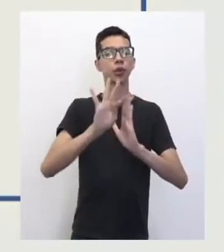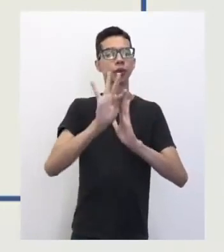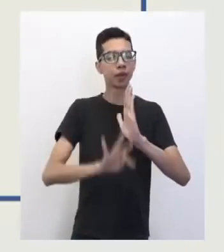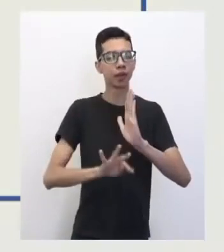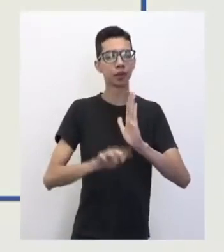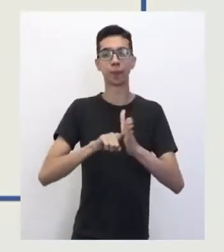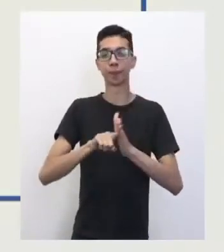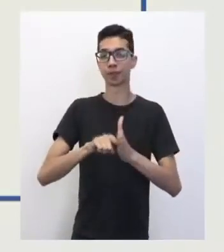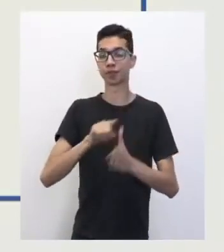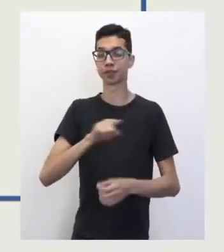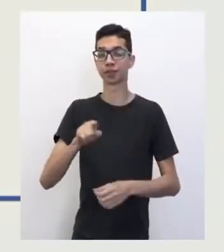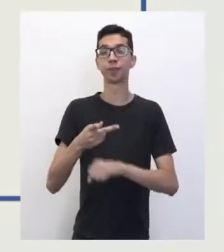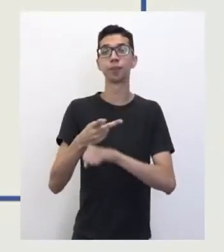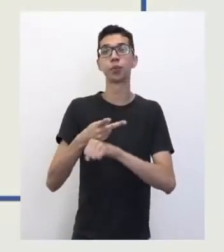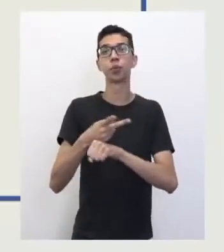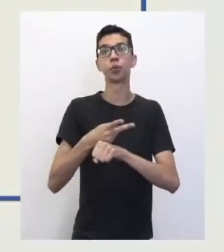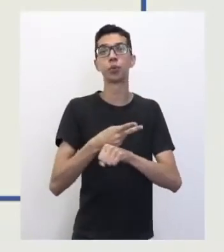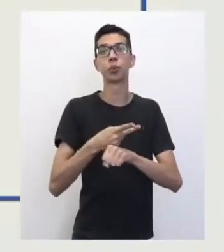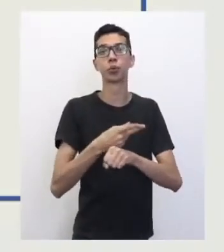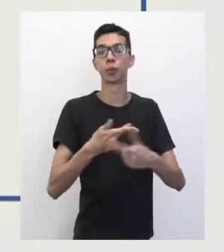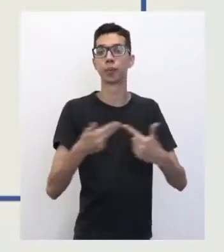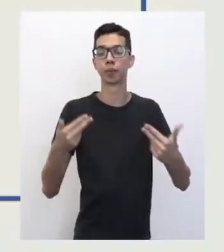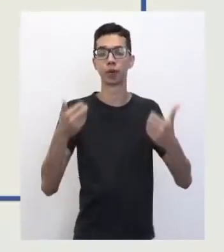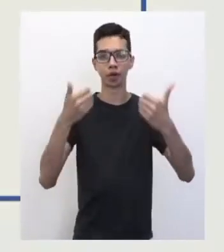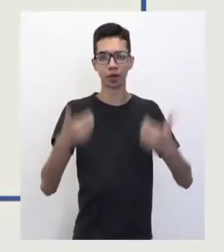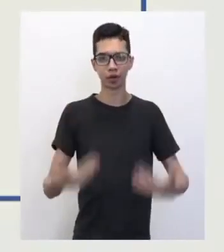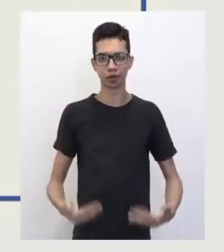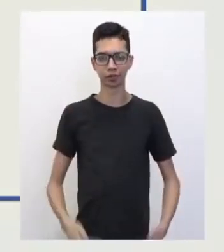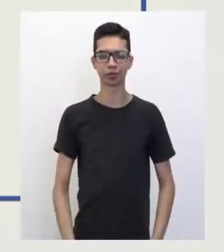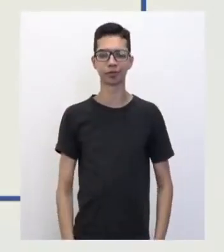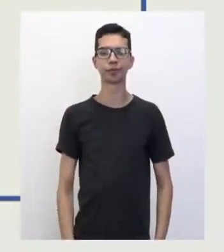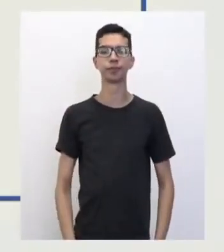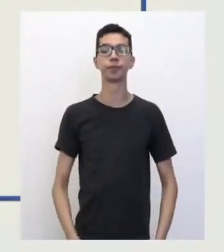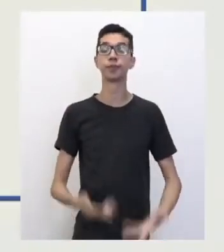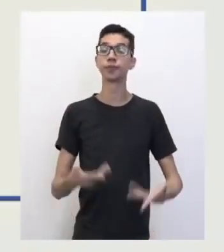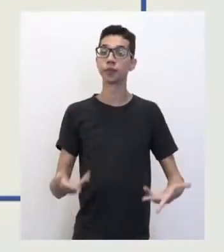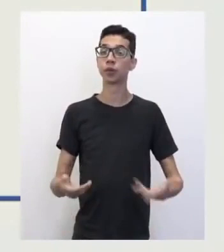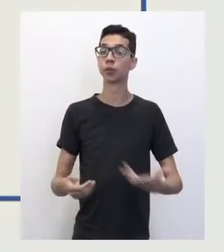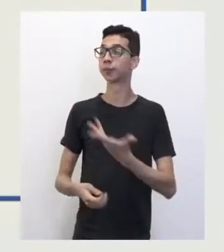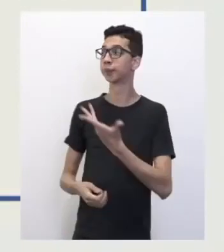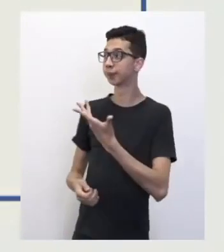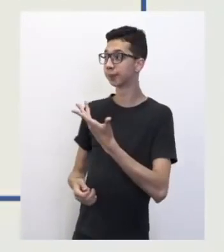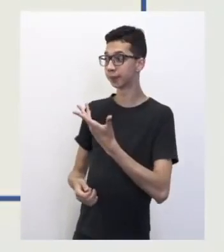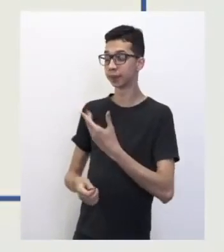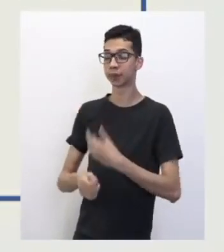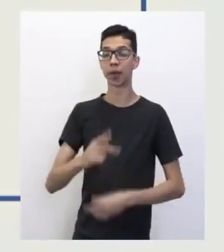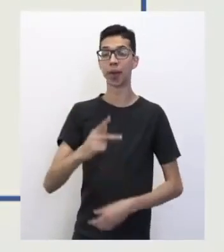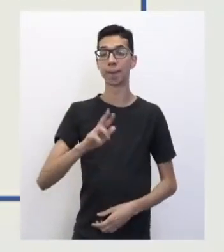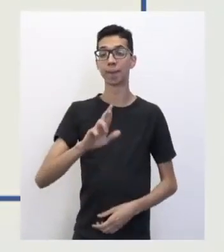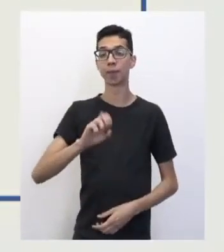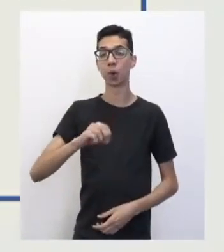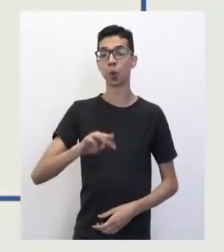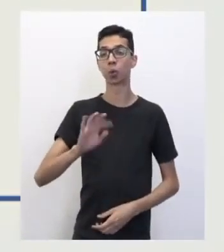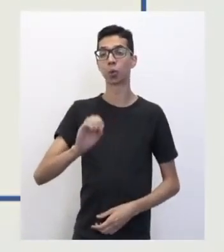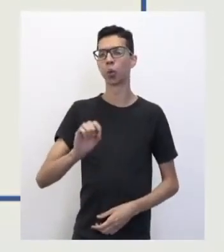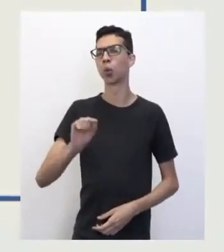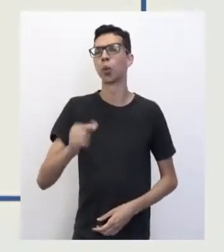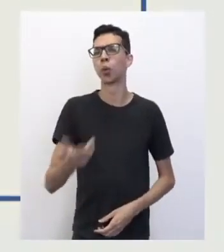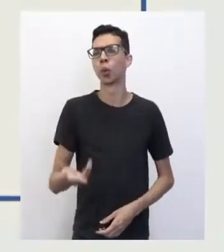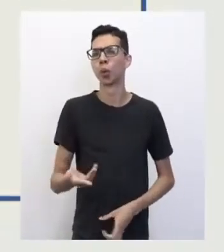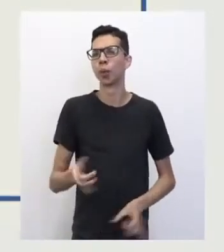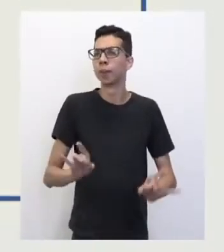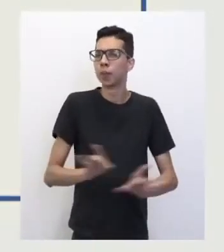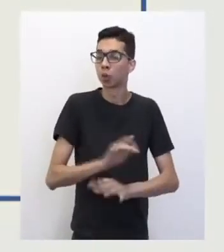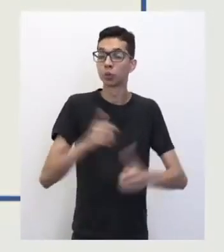daí seria uma explicação, né, desse pronto. Pronto o quê? É isso aí que nós temos. Pronto, a gente